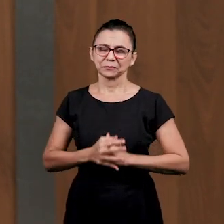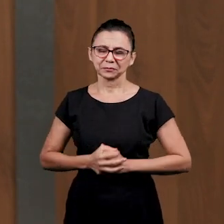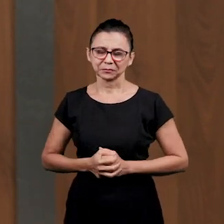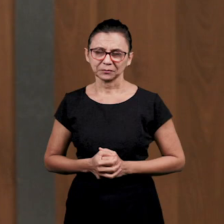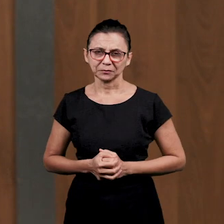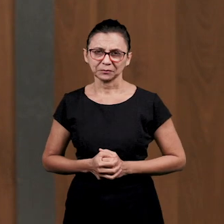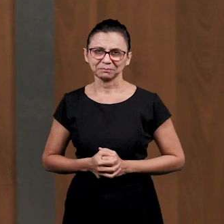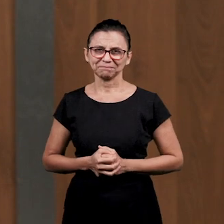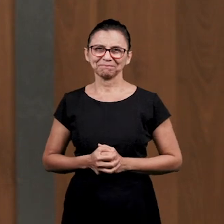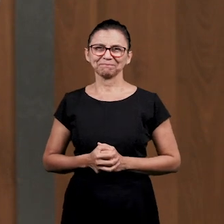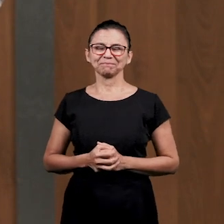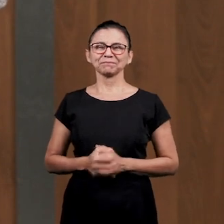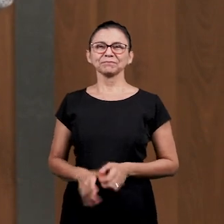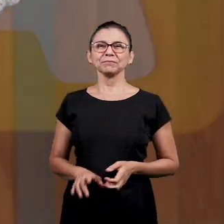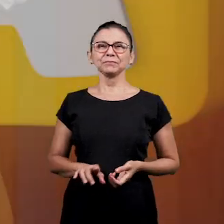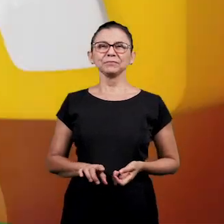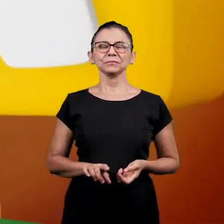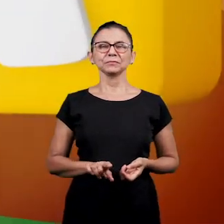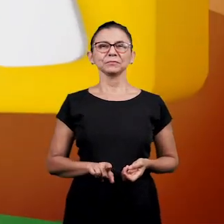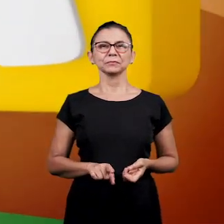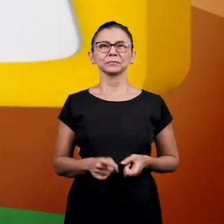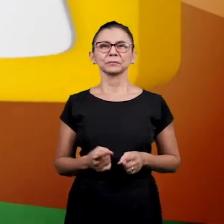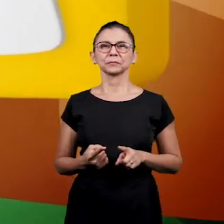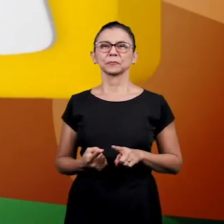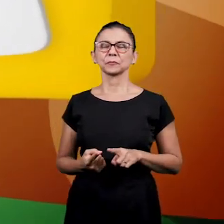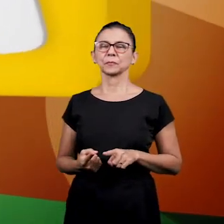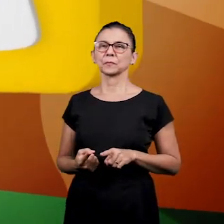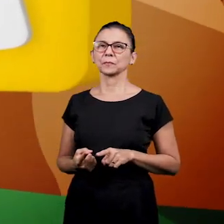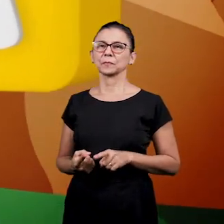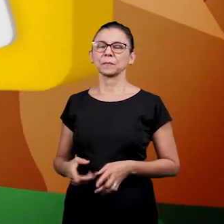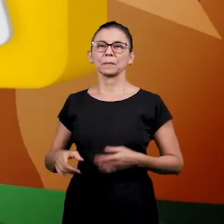em nome de Jesus. Amém.